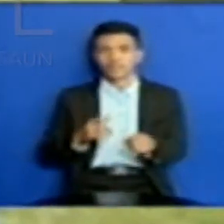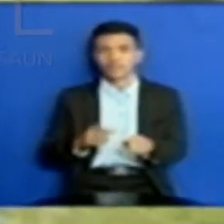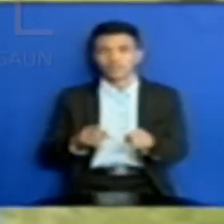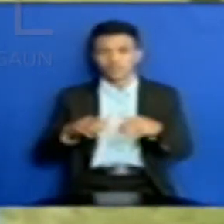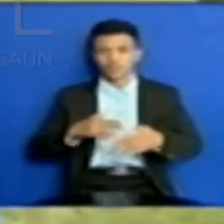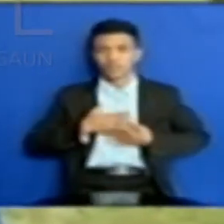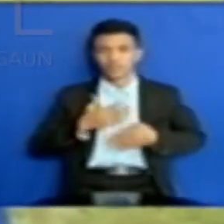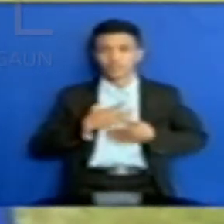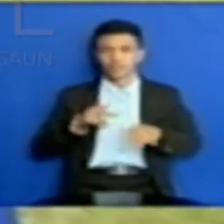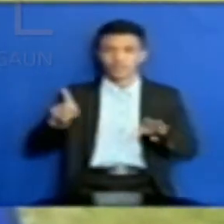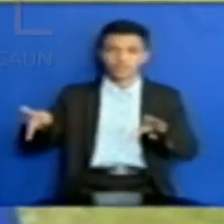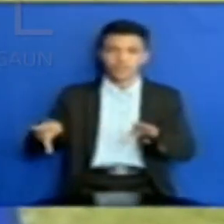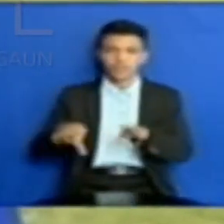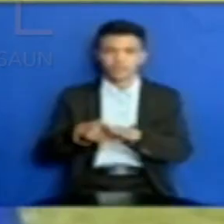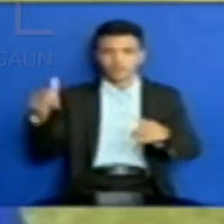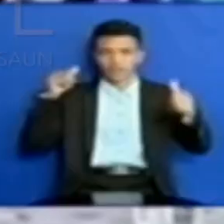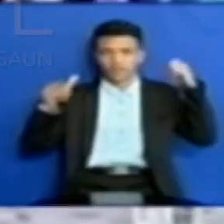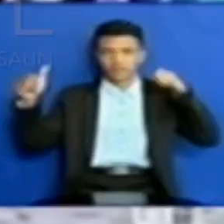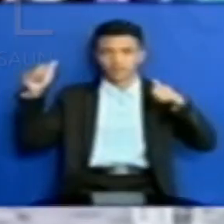contente ya tuvel participe aktividades.